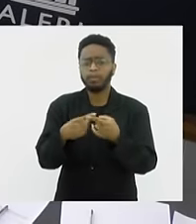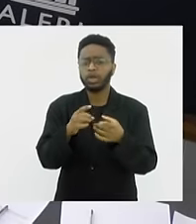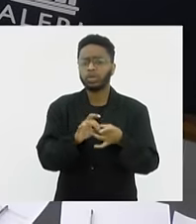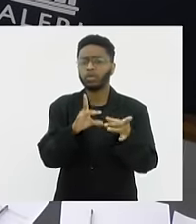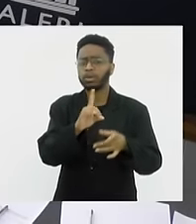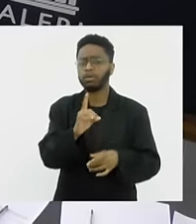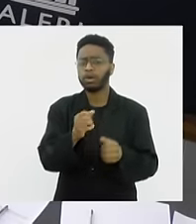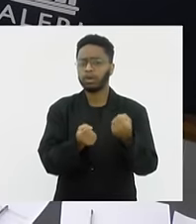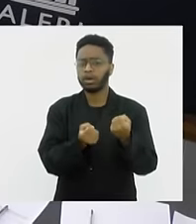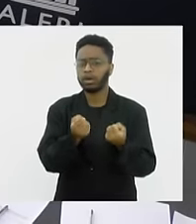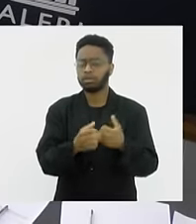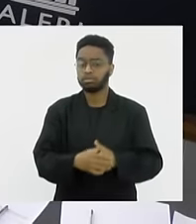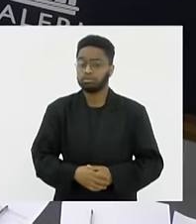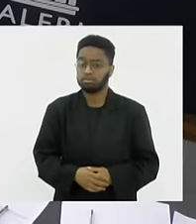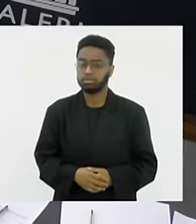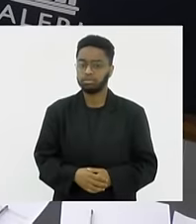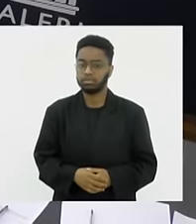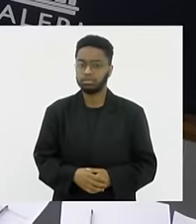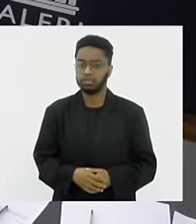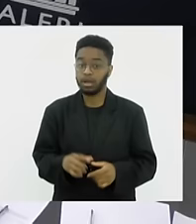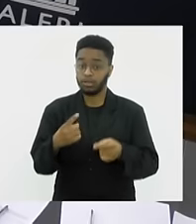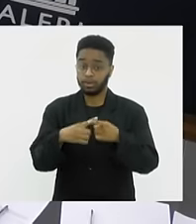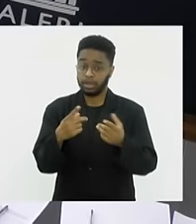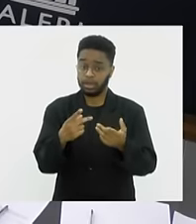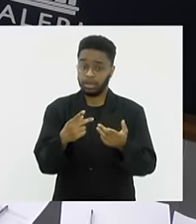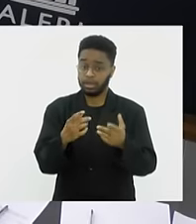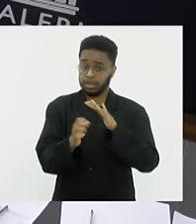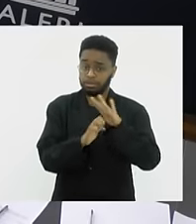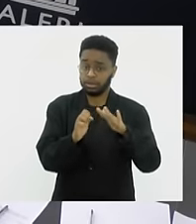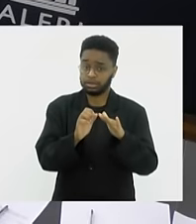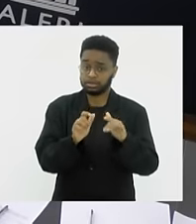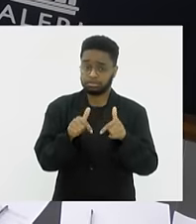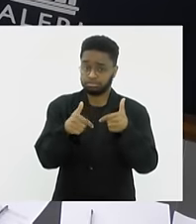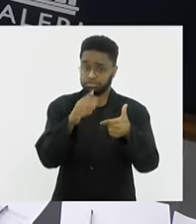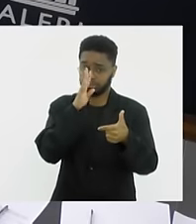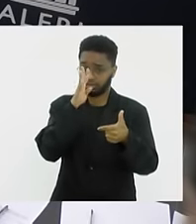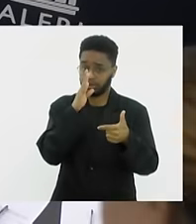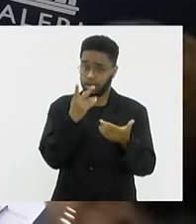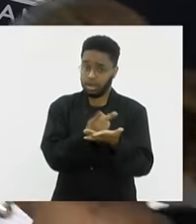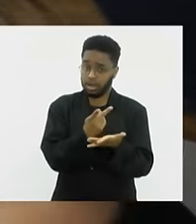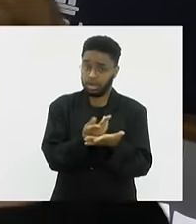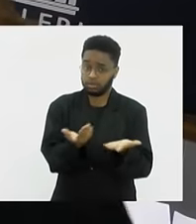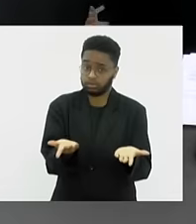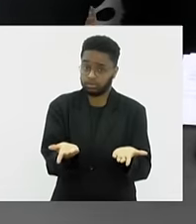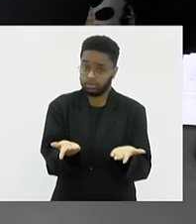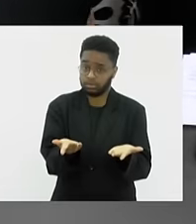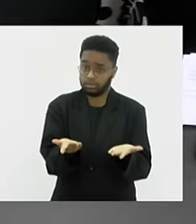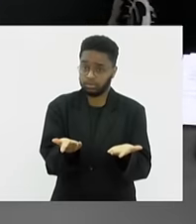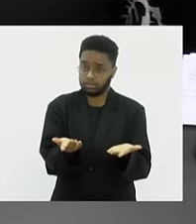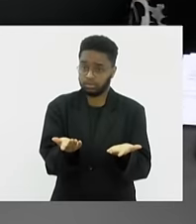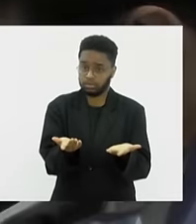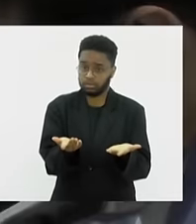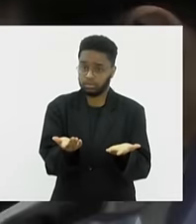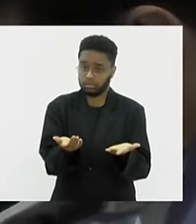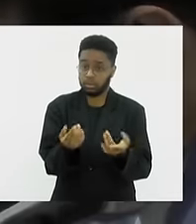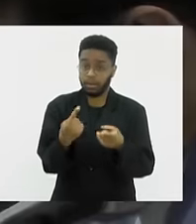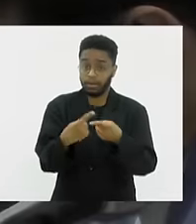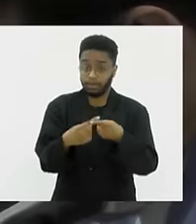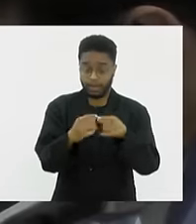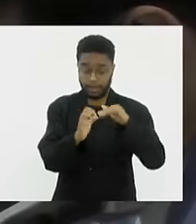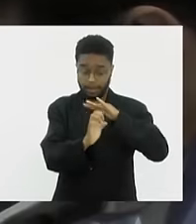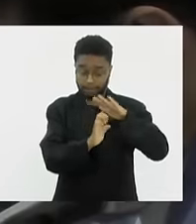carros? Deputado, ela cometeu uma arbitrariedade. Eu não entendo dessa maneira. Mas a empresa está